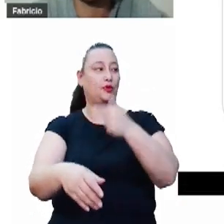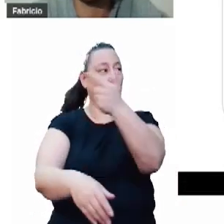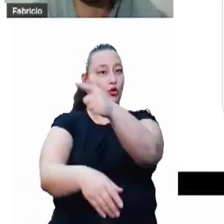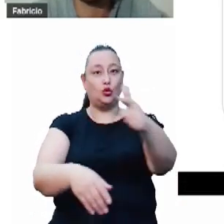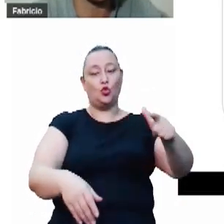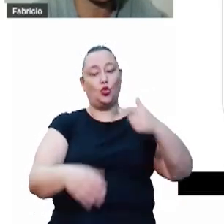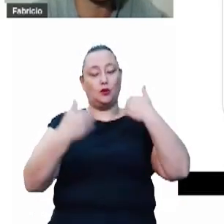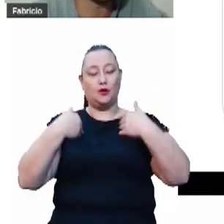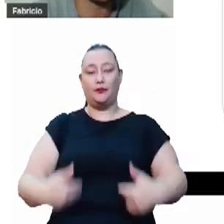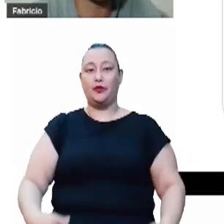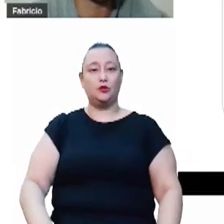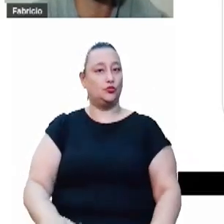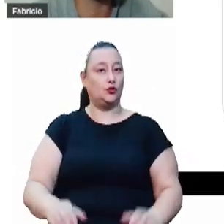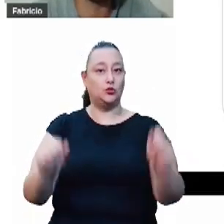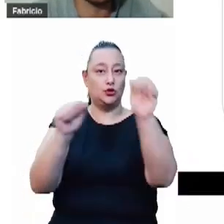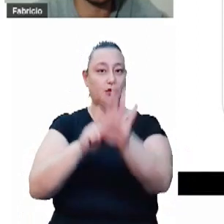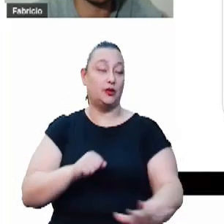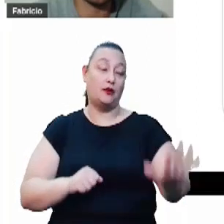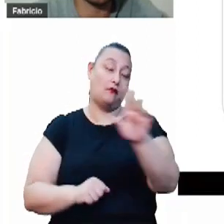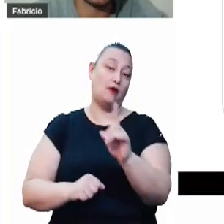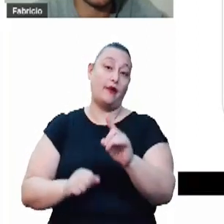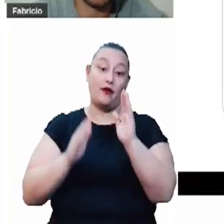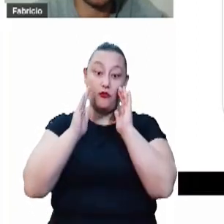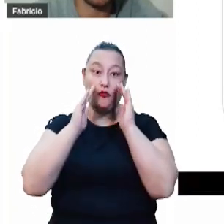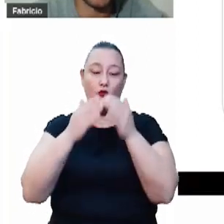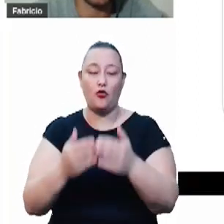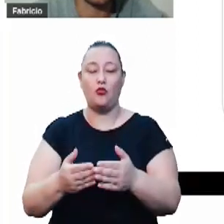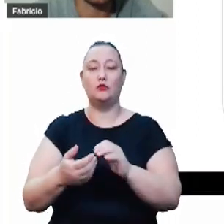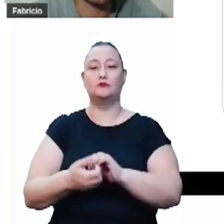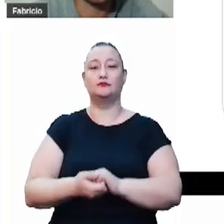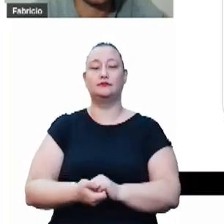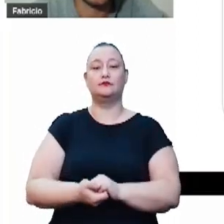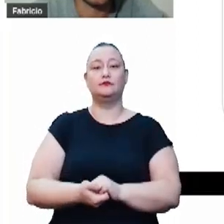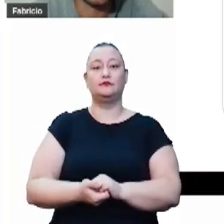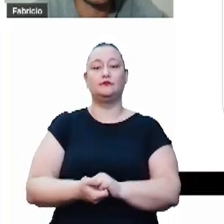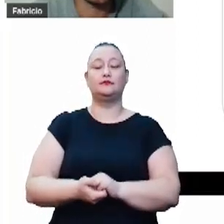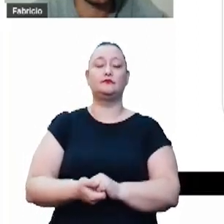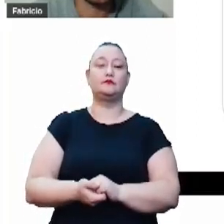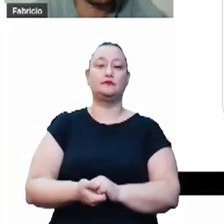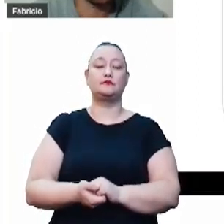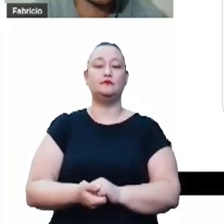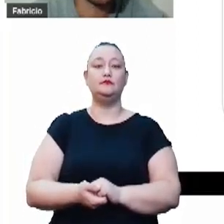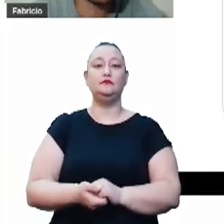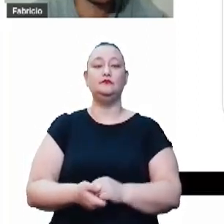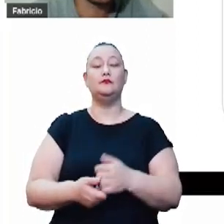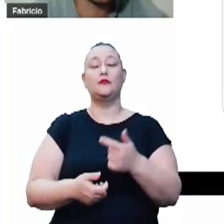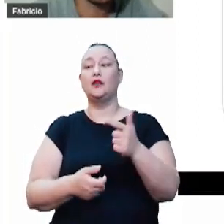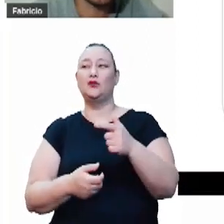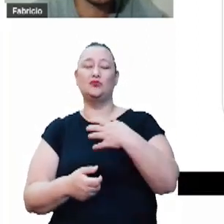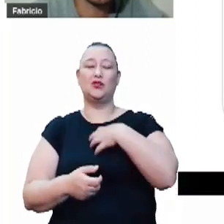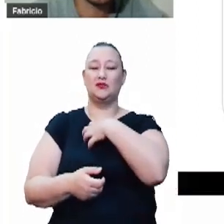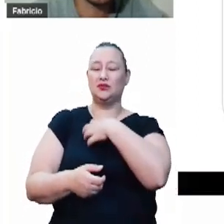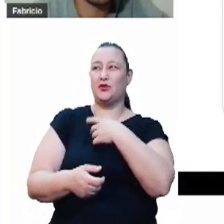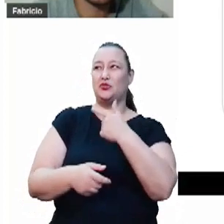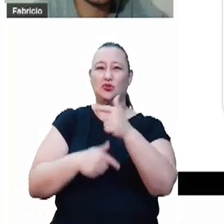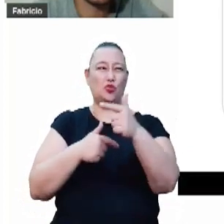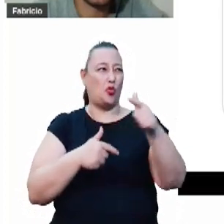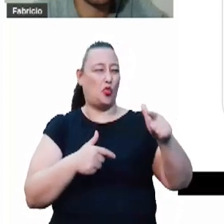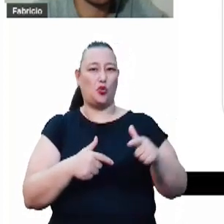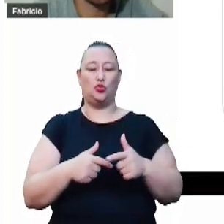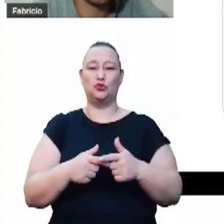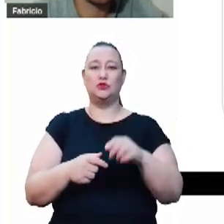adverso de generalizar para outros músculos, por exemplo, tá? E não causa efeitos adversos que a gente chama